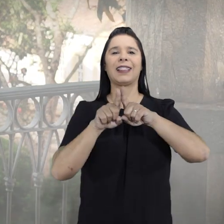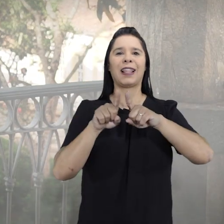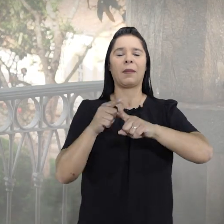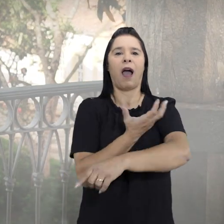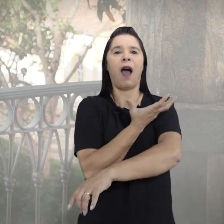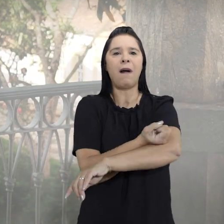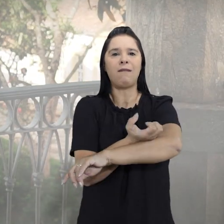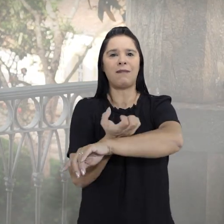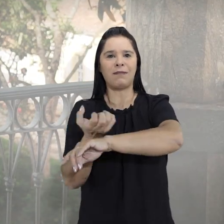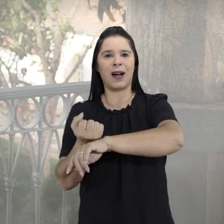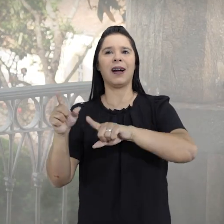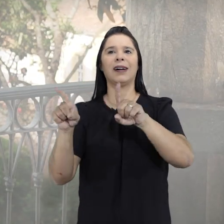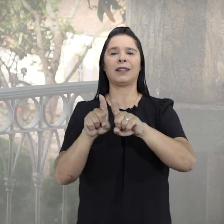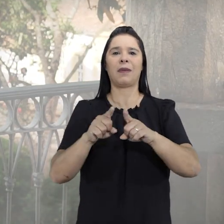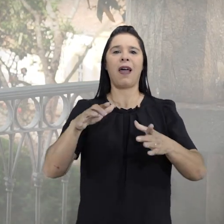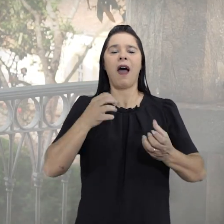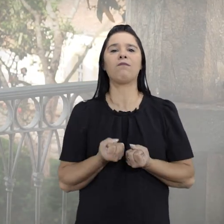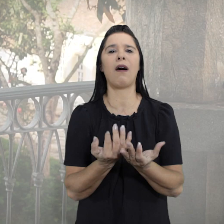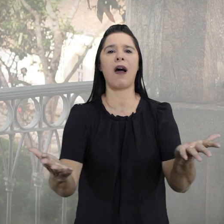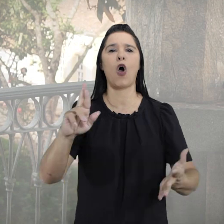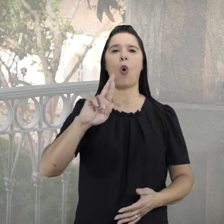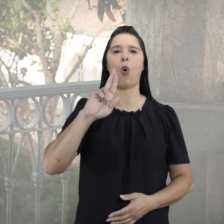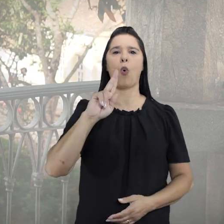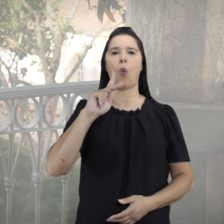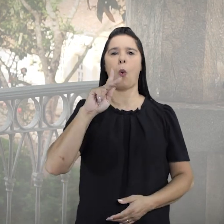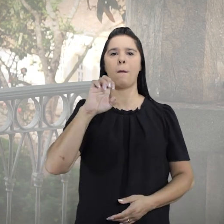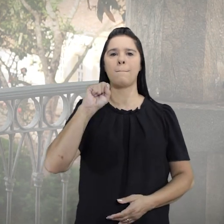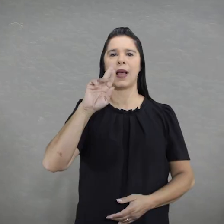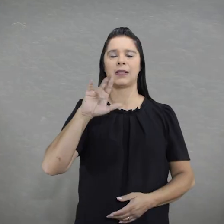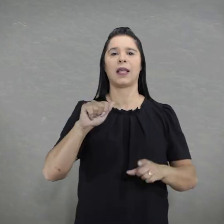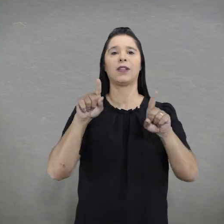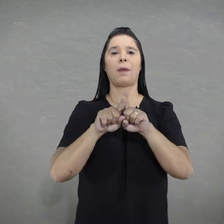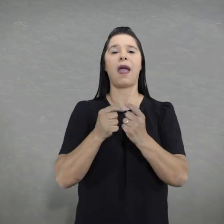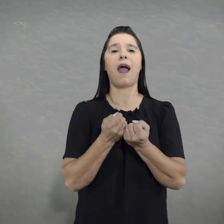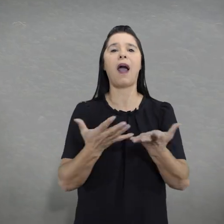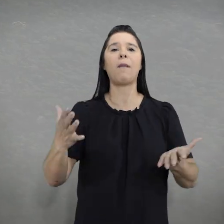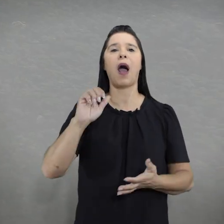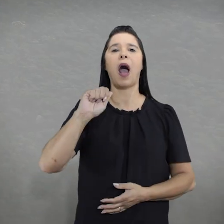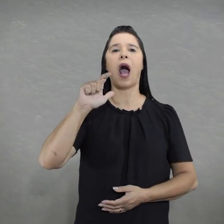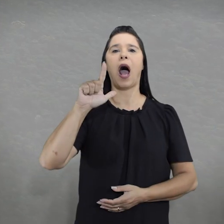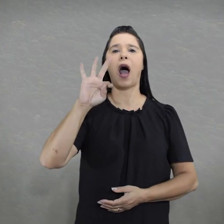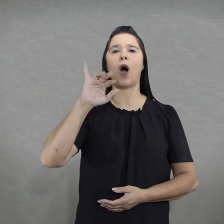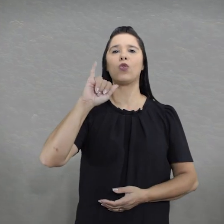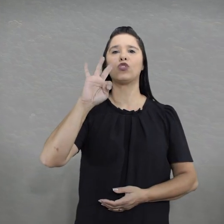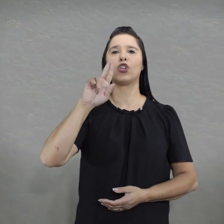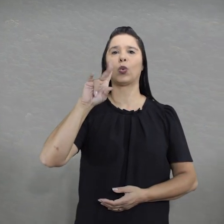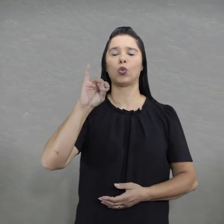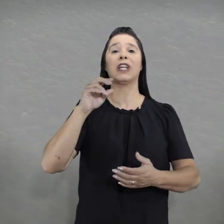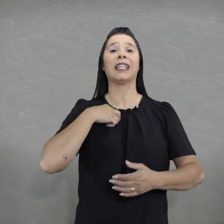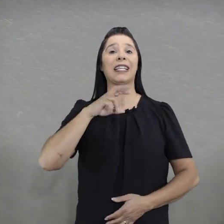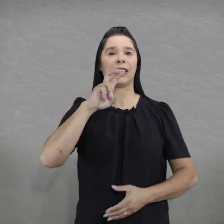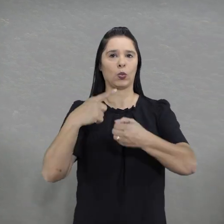o cerrado, o campo rupestre, o chamado campos de altitude. Né? Então, essa serra com essa divisão desses